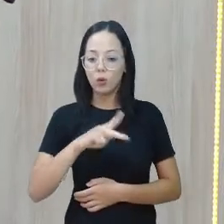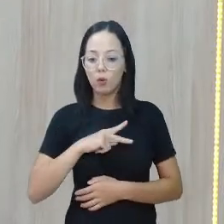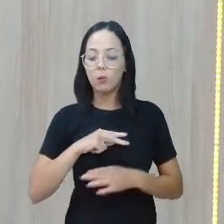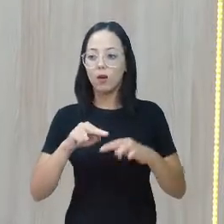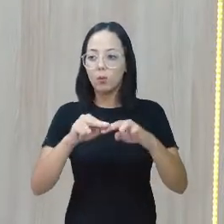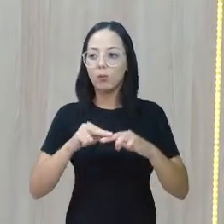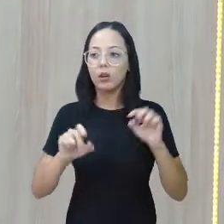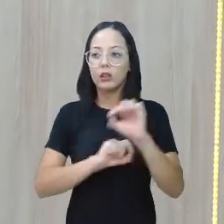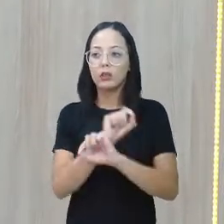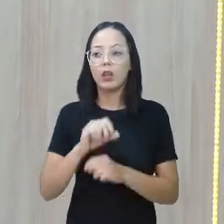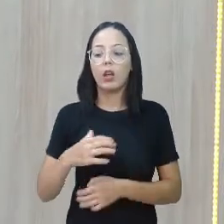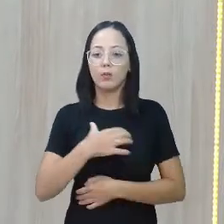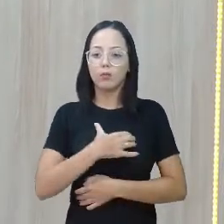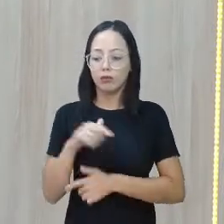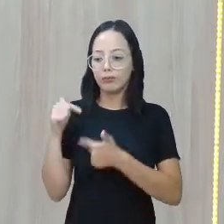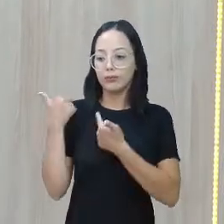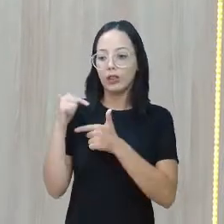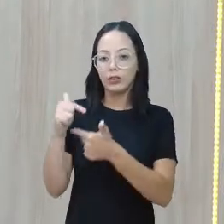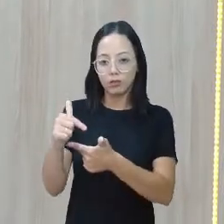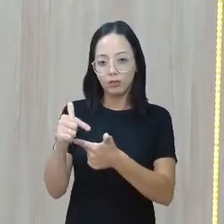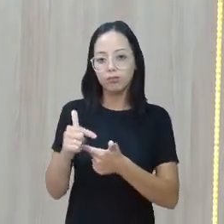estilos tradicionais.